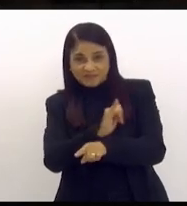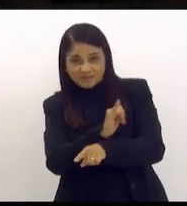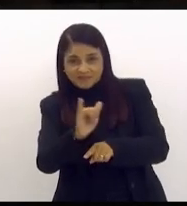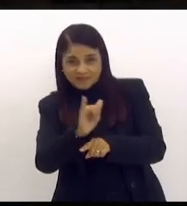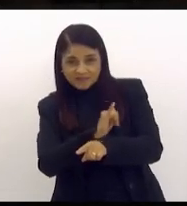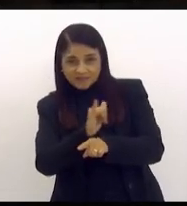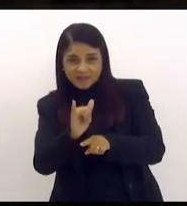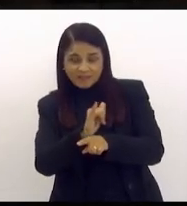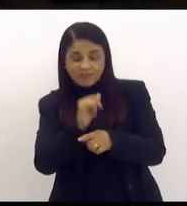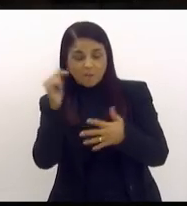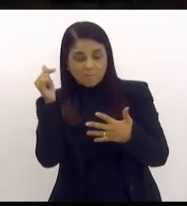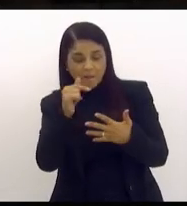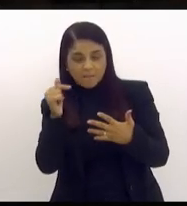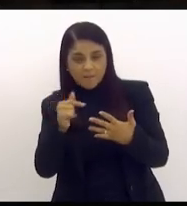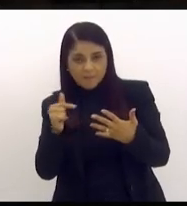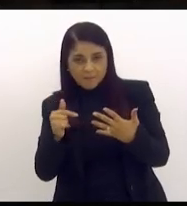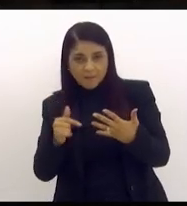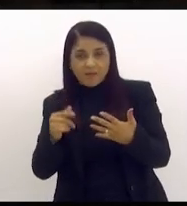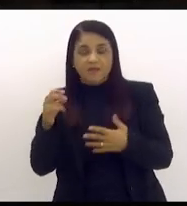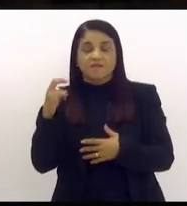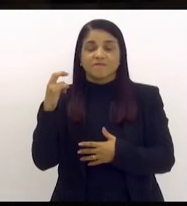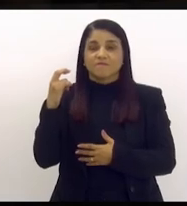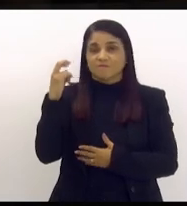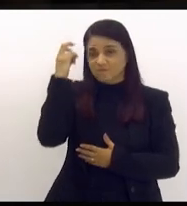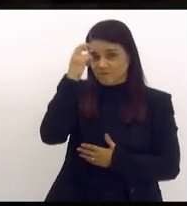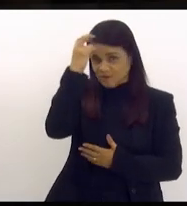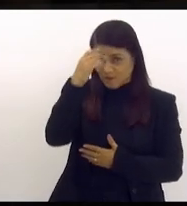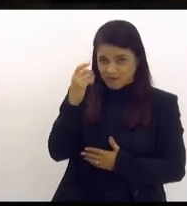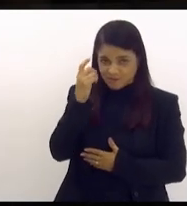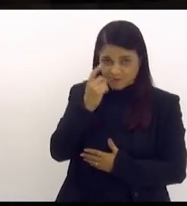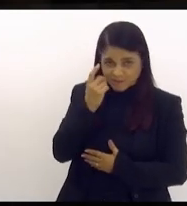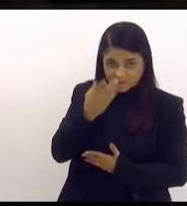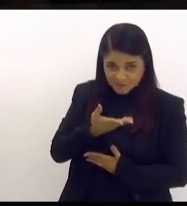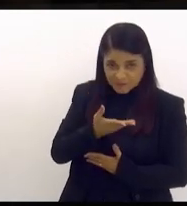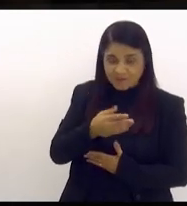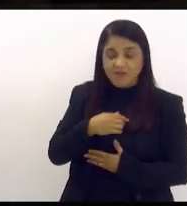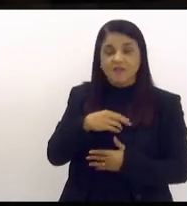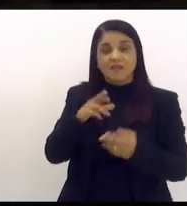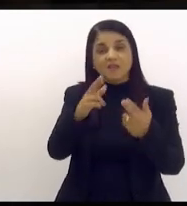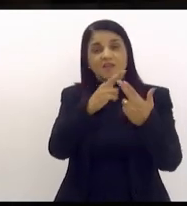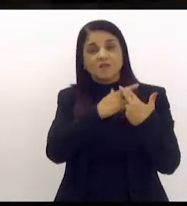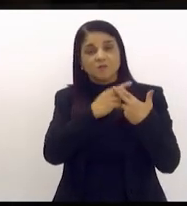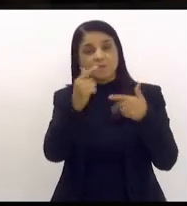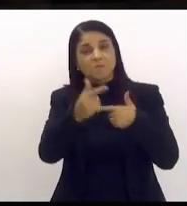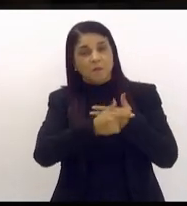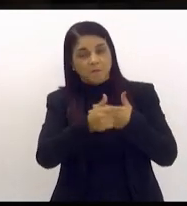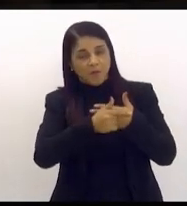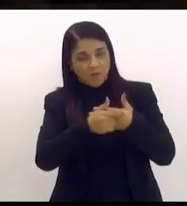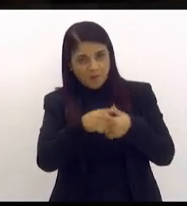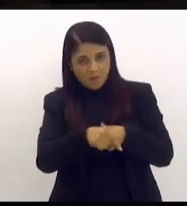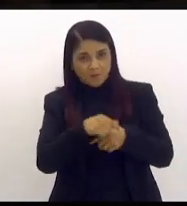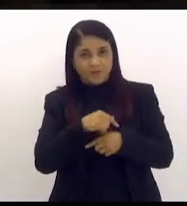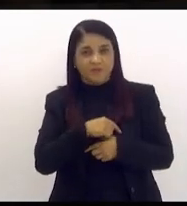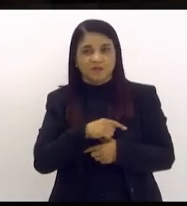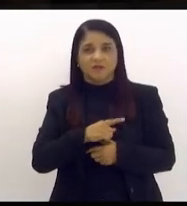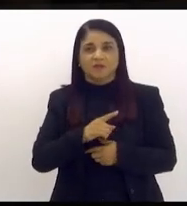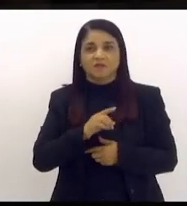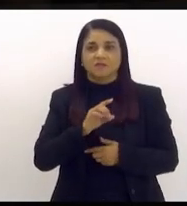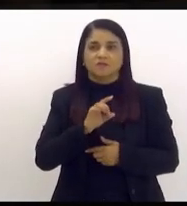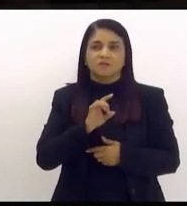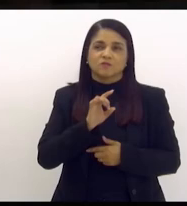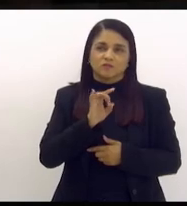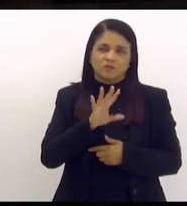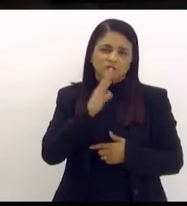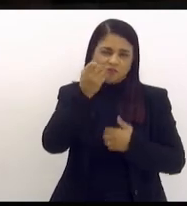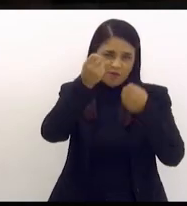Verônica nossa presidente que eu acho fundamental como papel de responsabilidade para essa frente que é não só claro que eu já